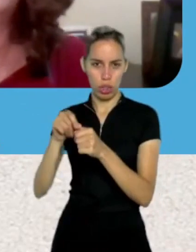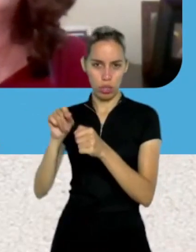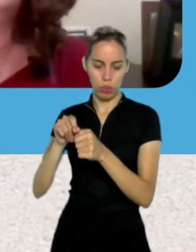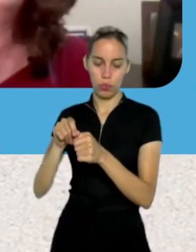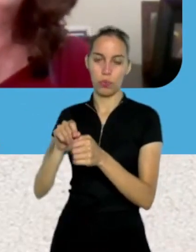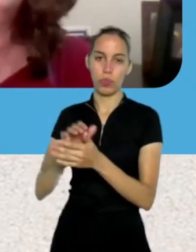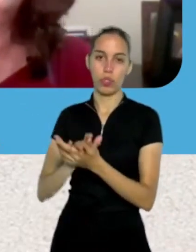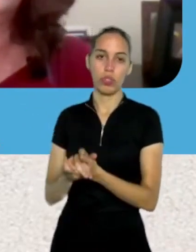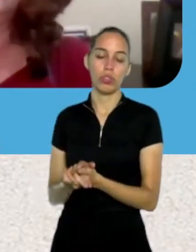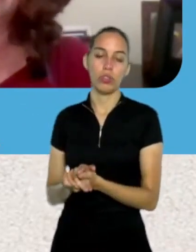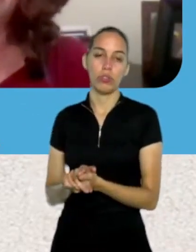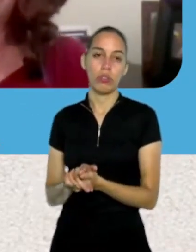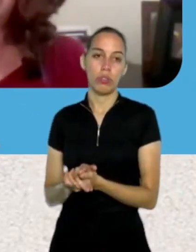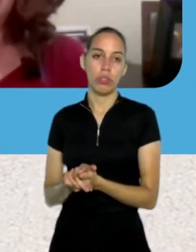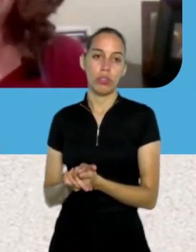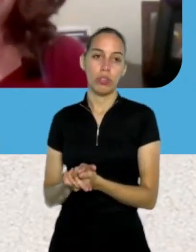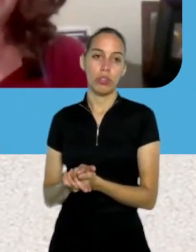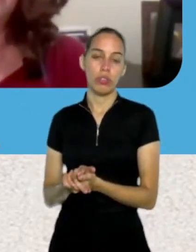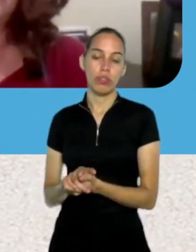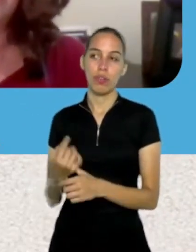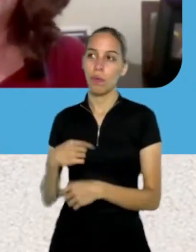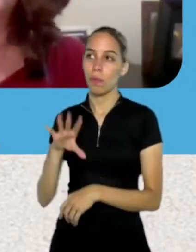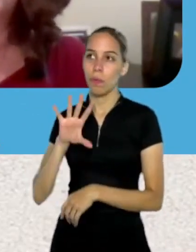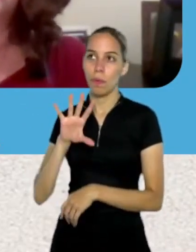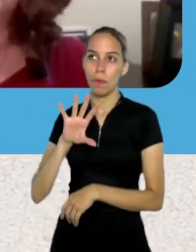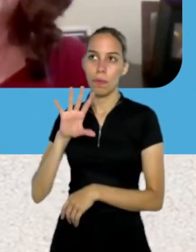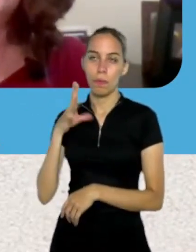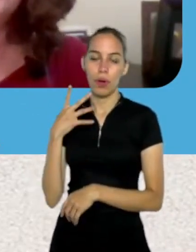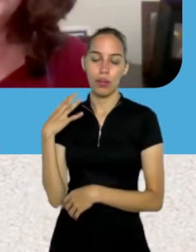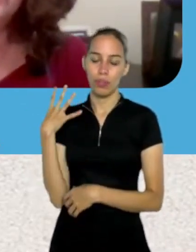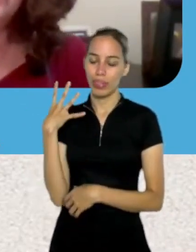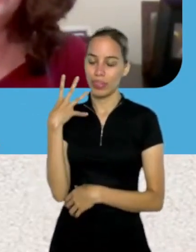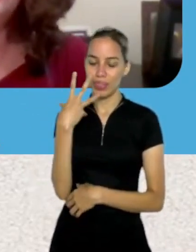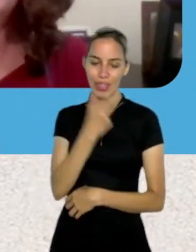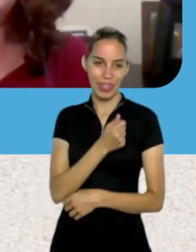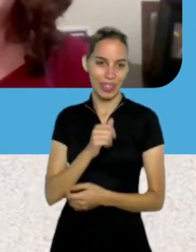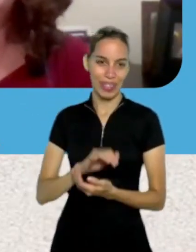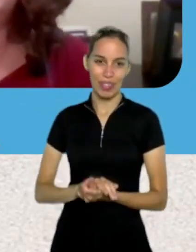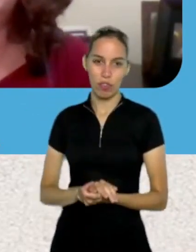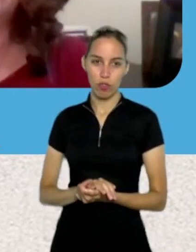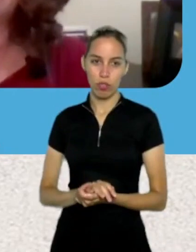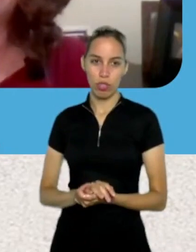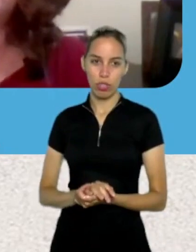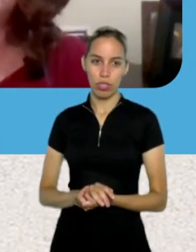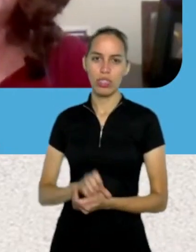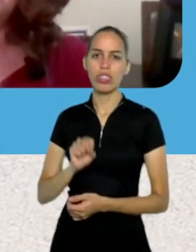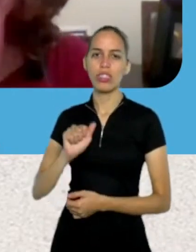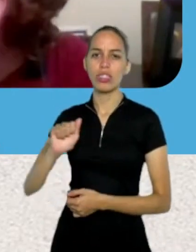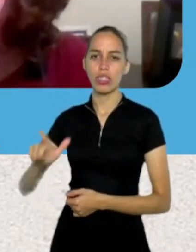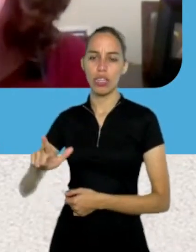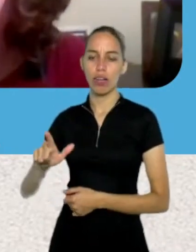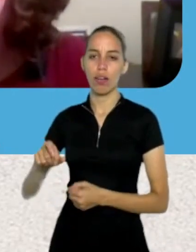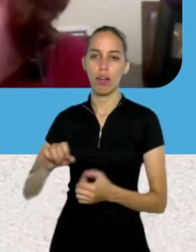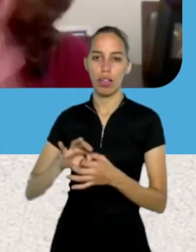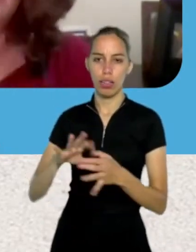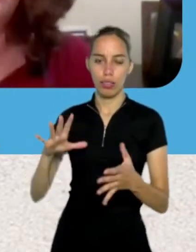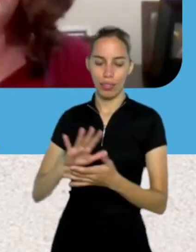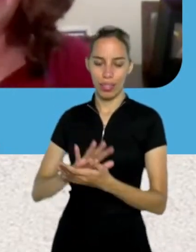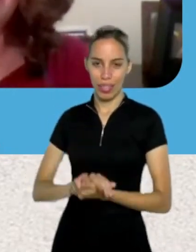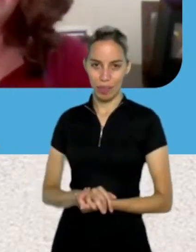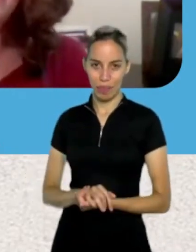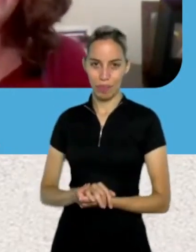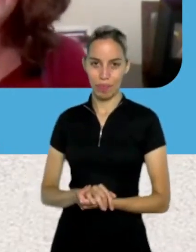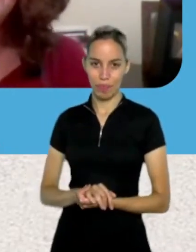que eu acho lindo, fiquei apaixonada com o livro. Chama Sal de Liberdade.